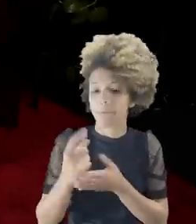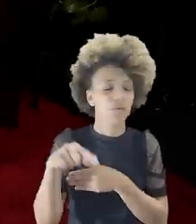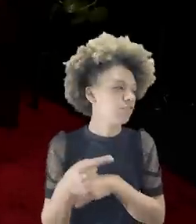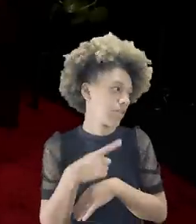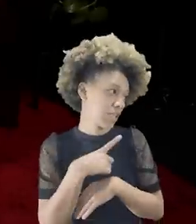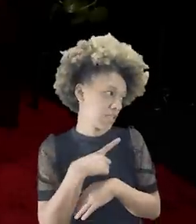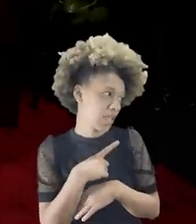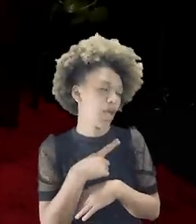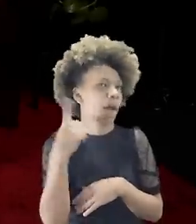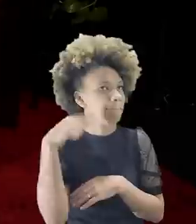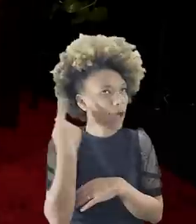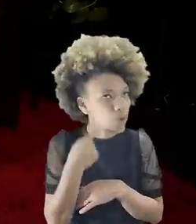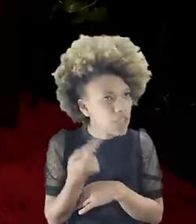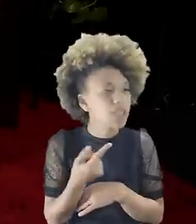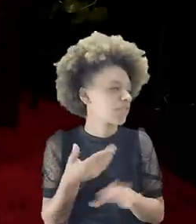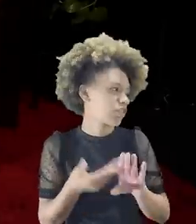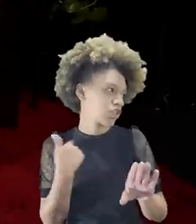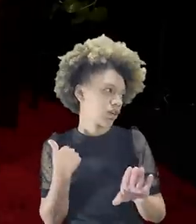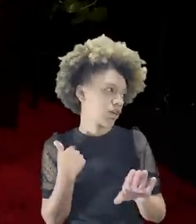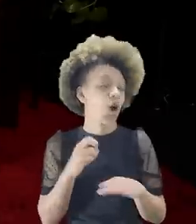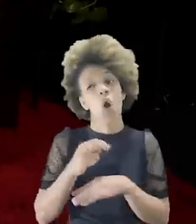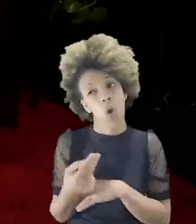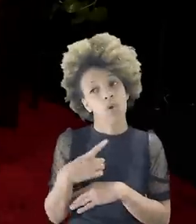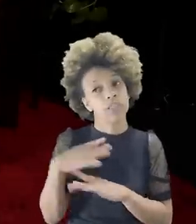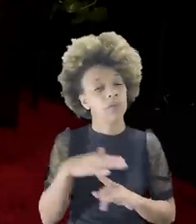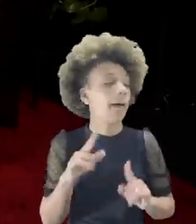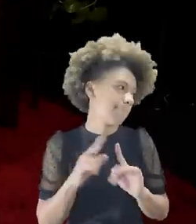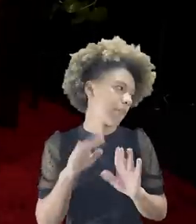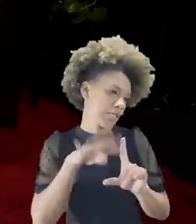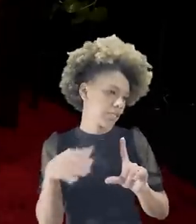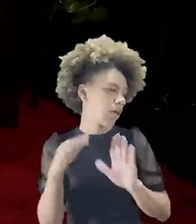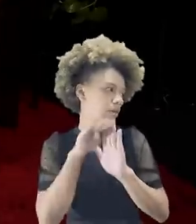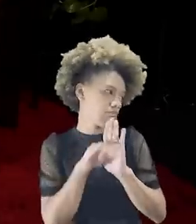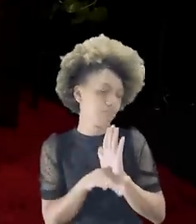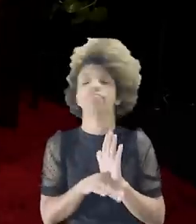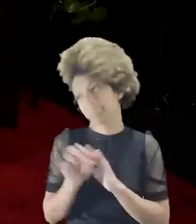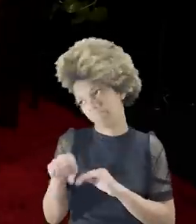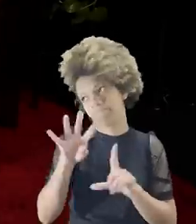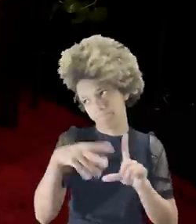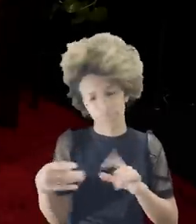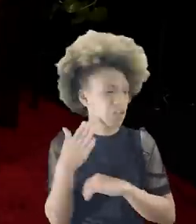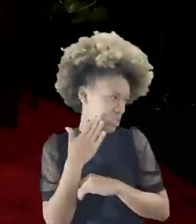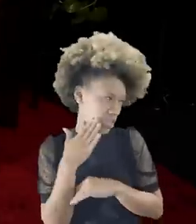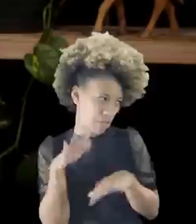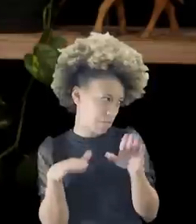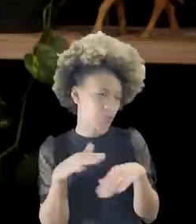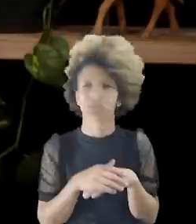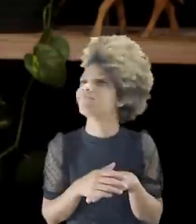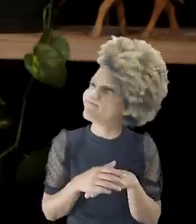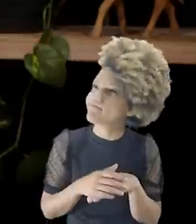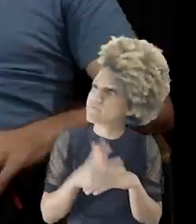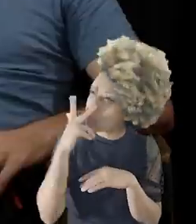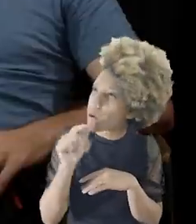contra o próximo contrato você vai ter a maluquice você vai tirar mas ele é tabelado ele tá melado você sabe mais ou menos